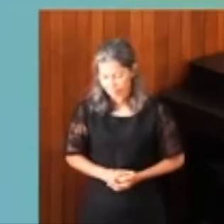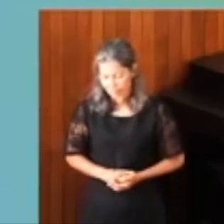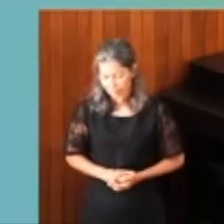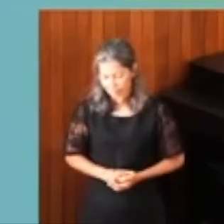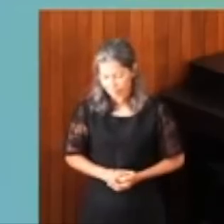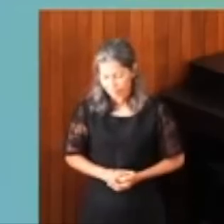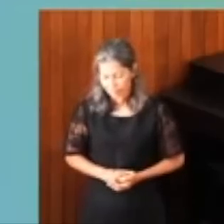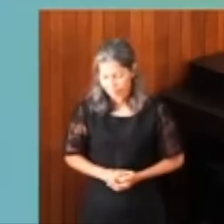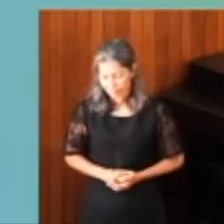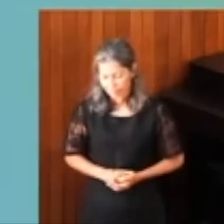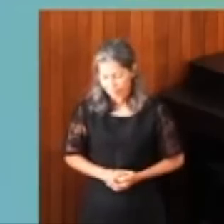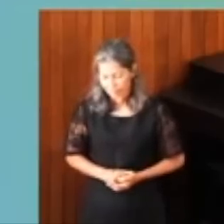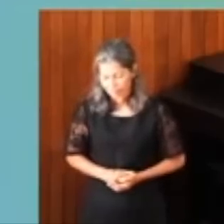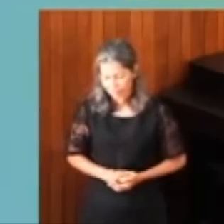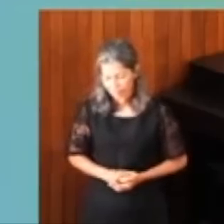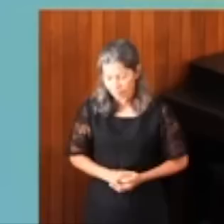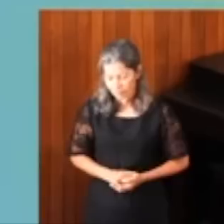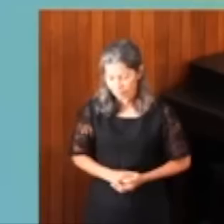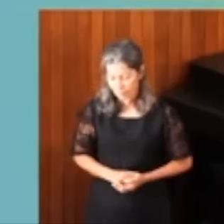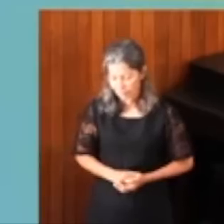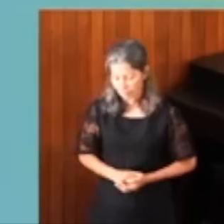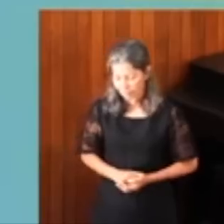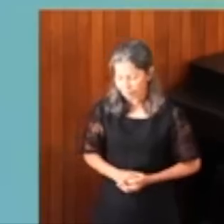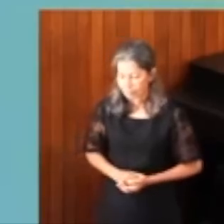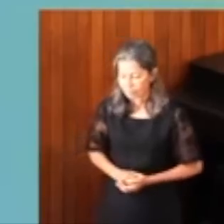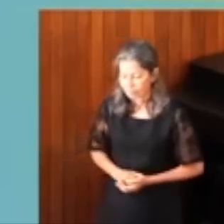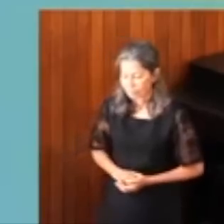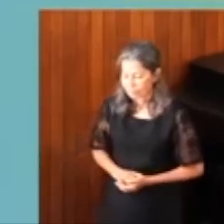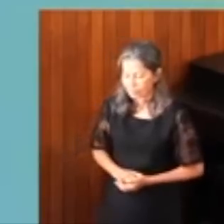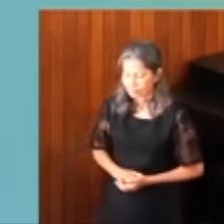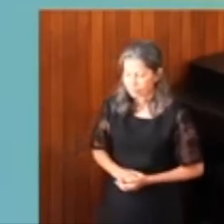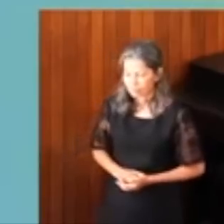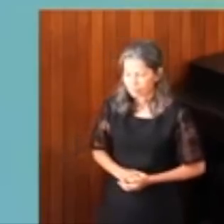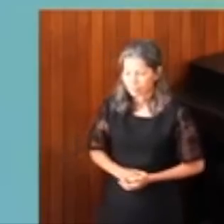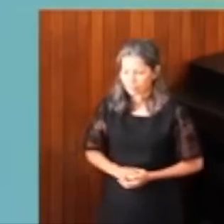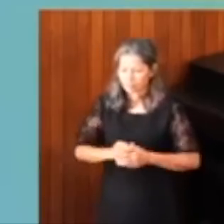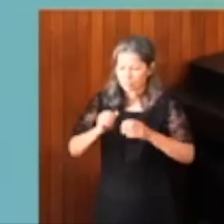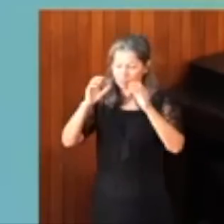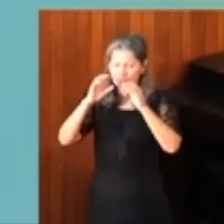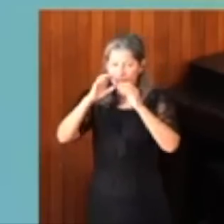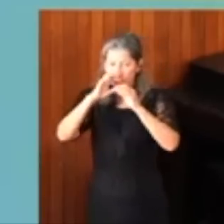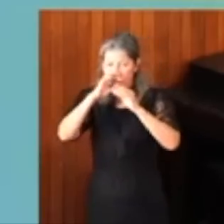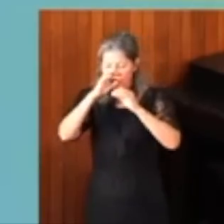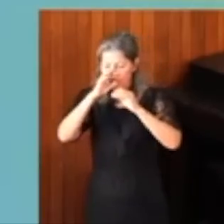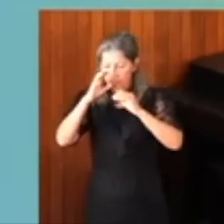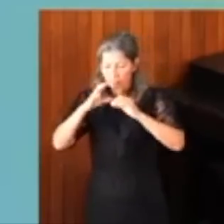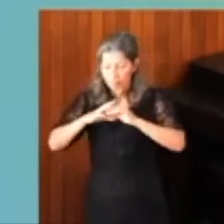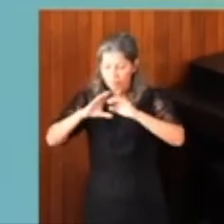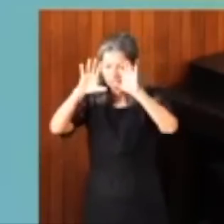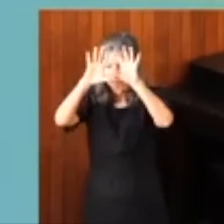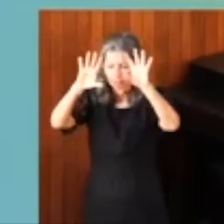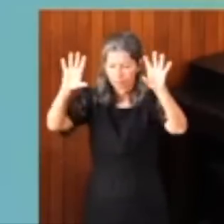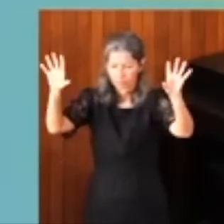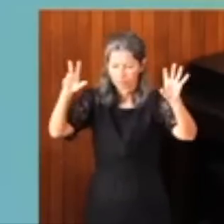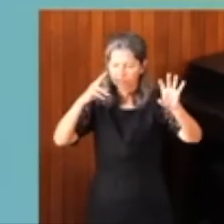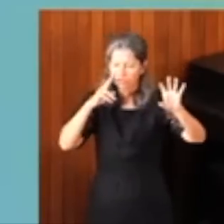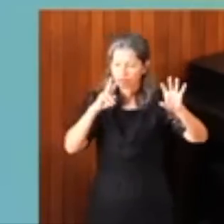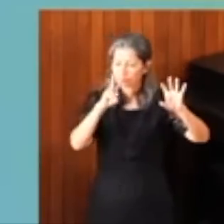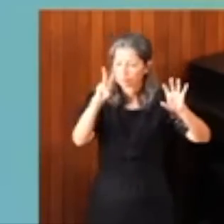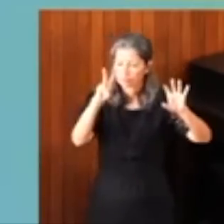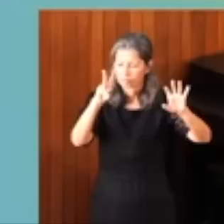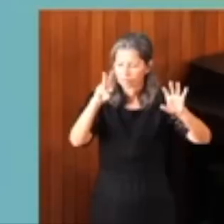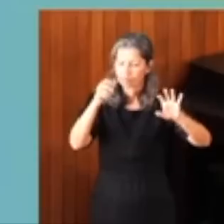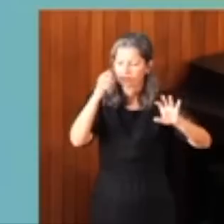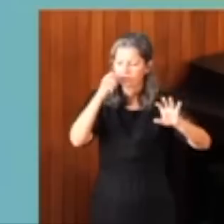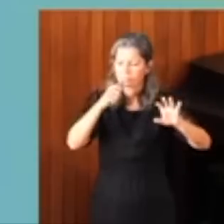Viu-se grande sinal no céu, uma mulher vestida do sol, com a lua debaixo dos pés e uma coroa de 12 estrelas